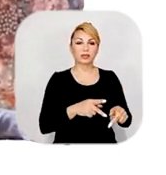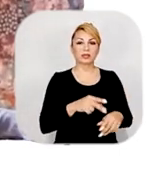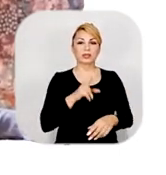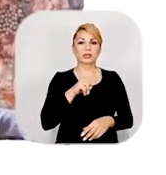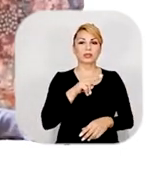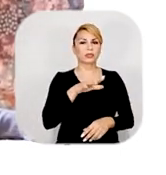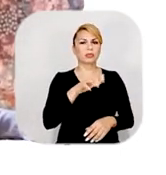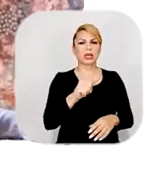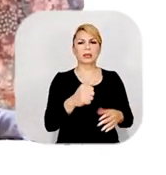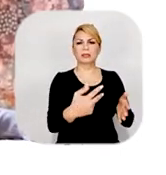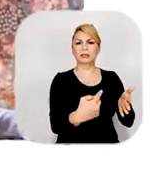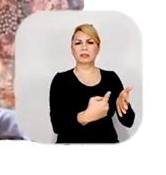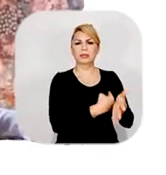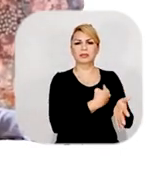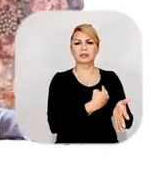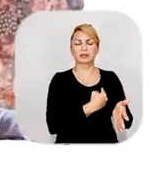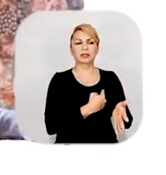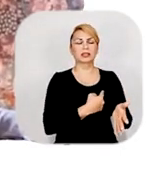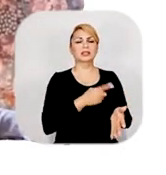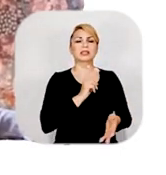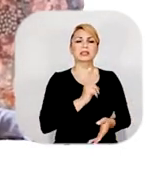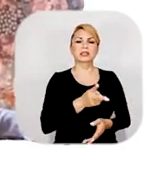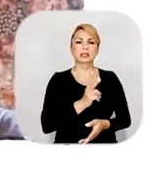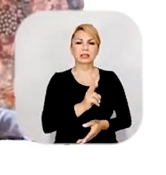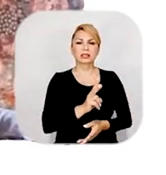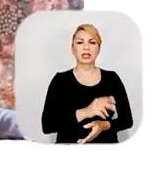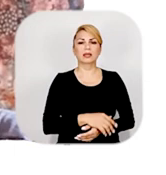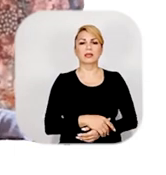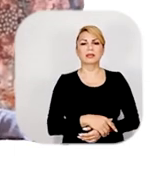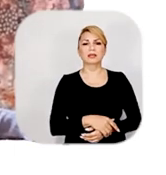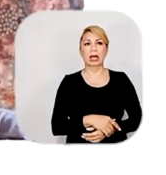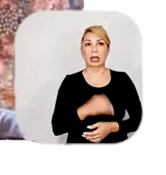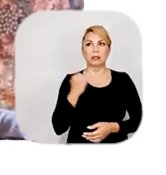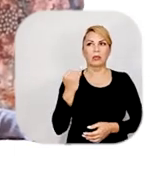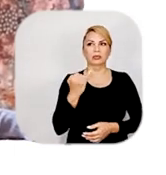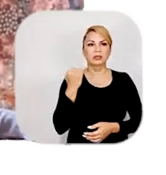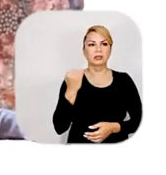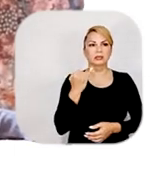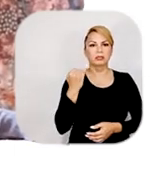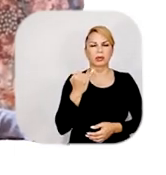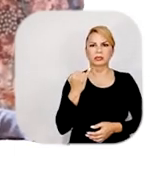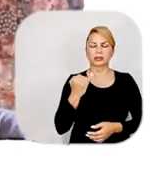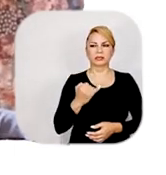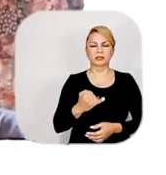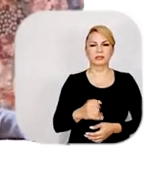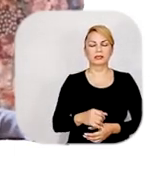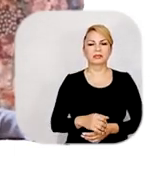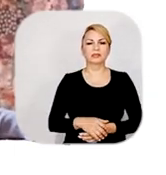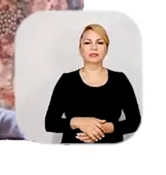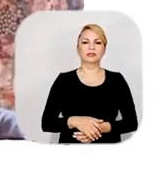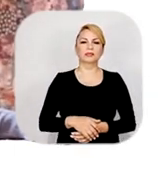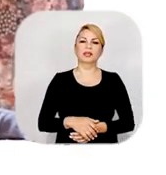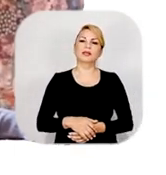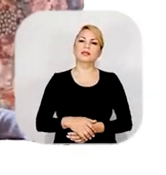nunca fizeram esse tipo de pergunta. Sempre disseram, é muito importante o seu trabalho. E